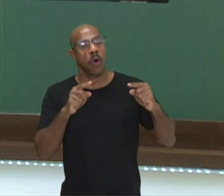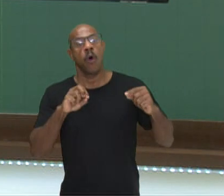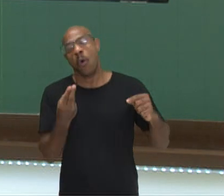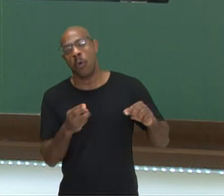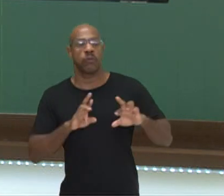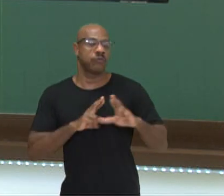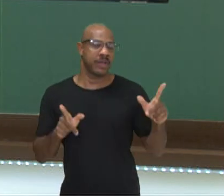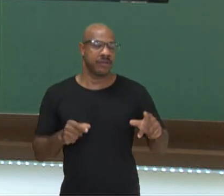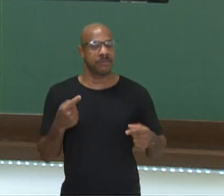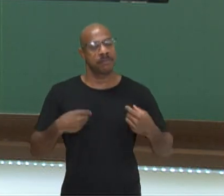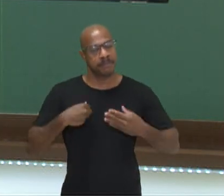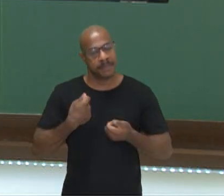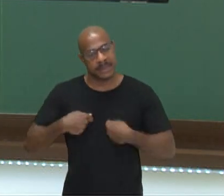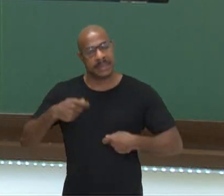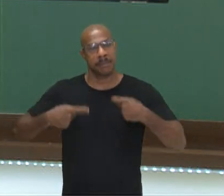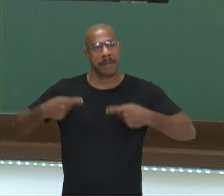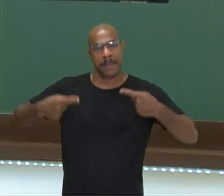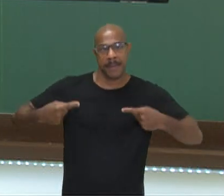àquele debatedor.